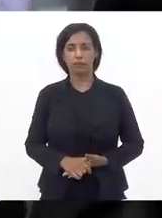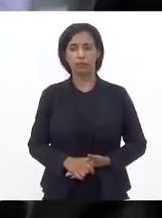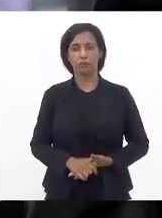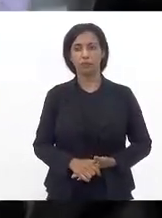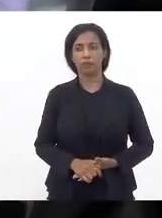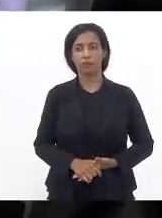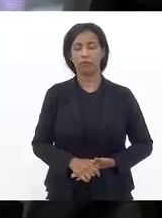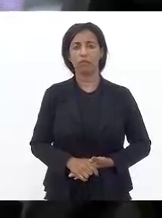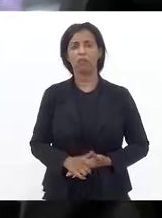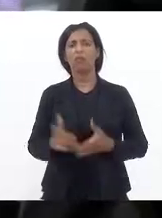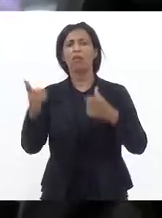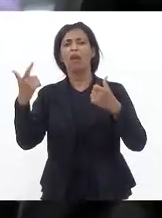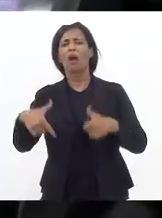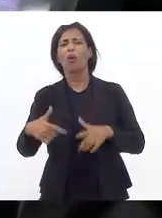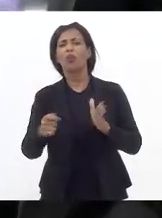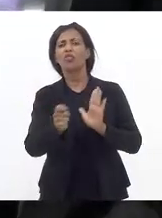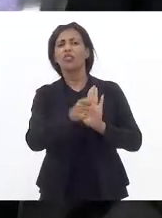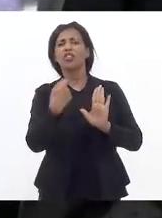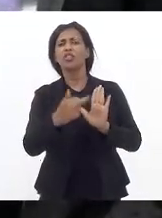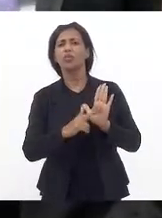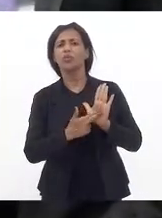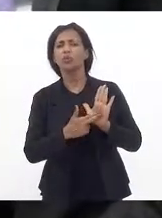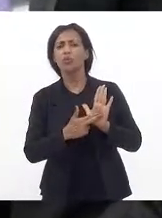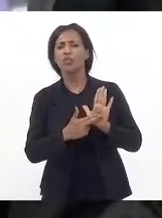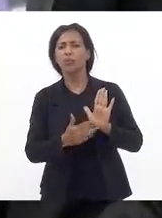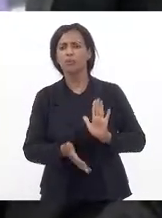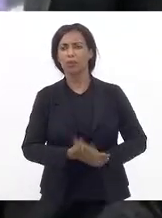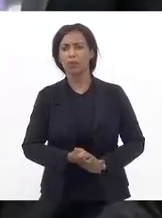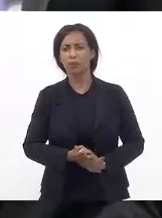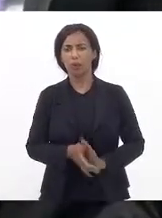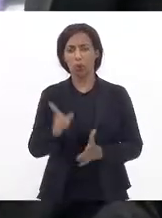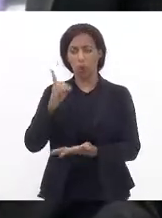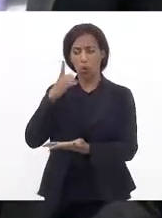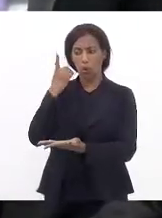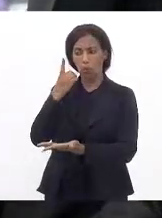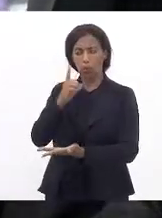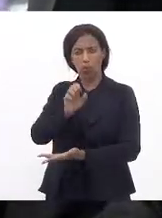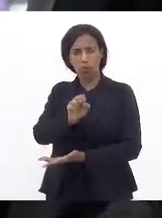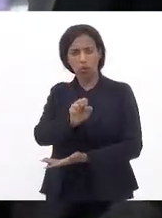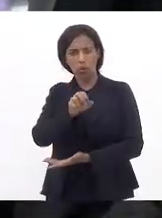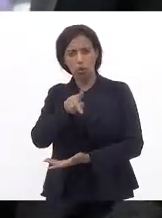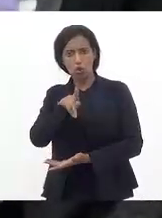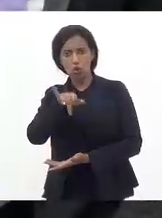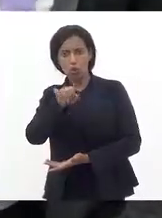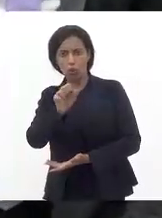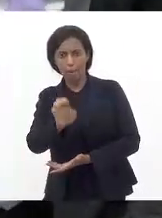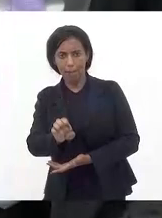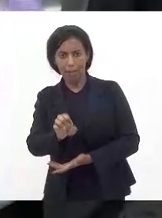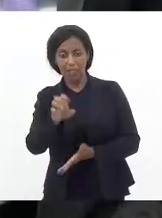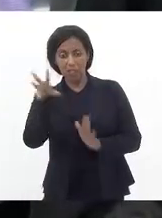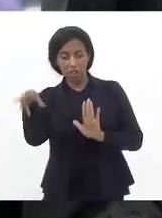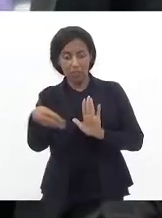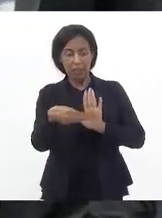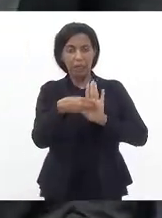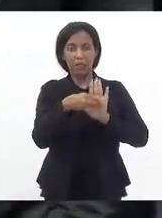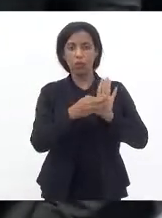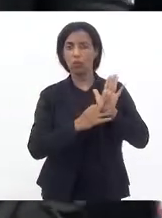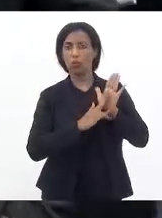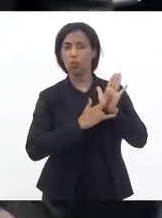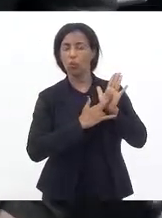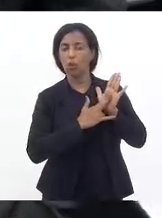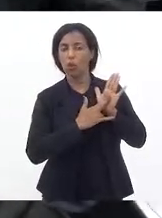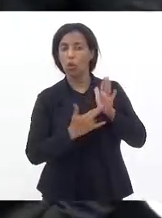waldeck me mostra onde está escrito isso Regimento e o deputado suplente a luz do Regimento